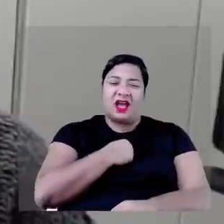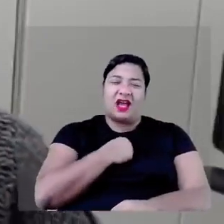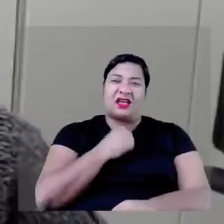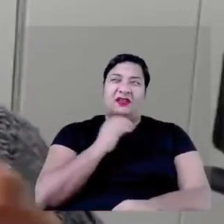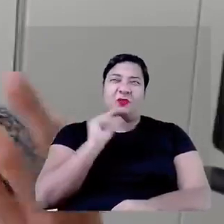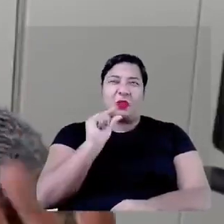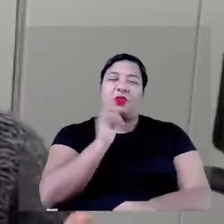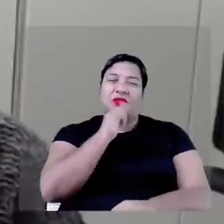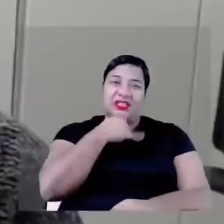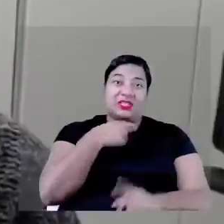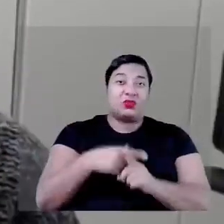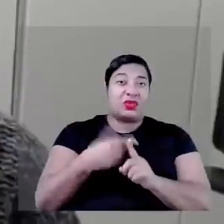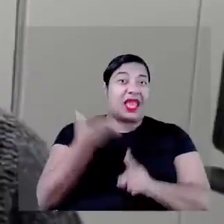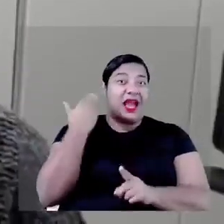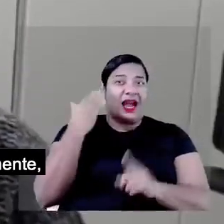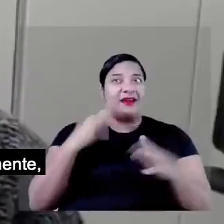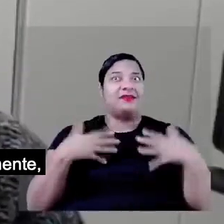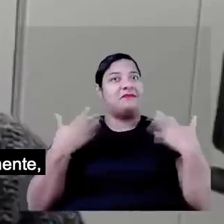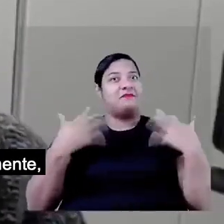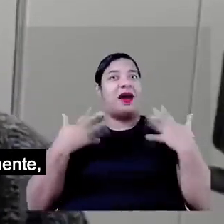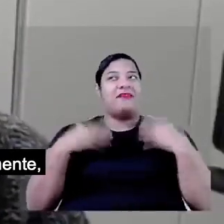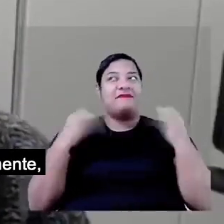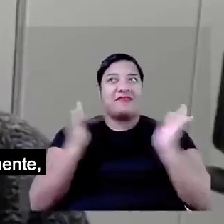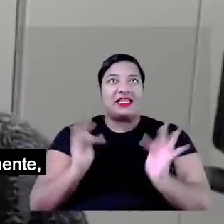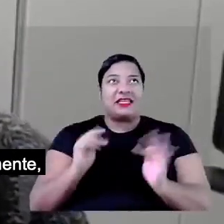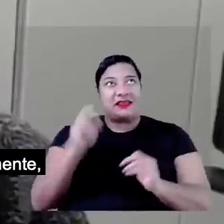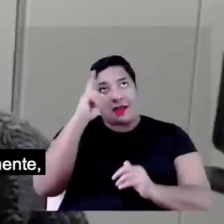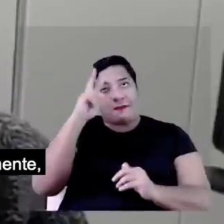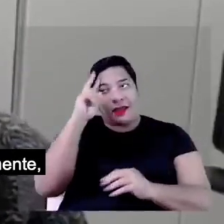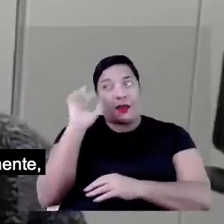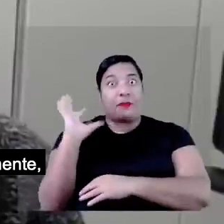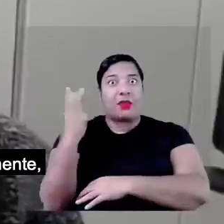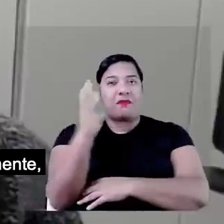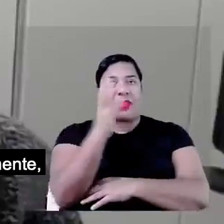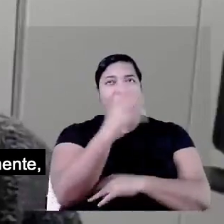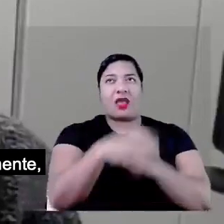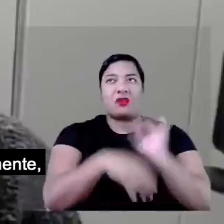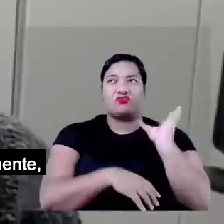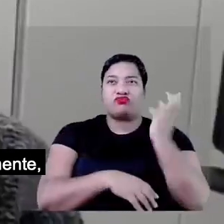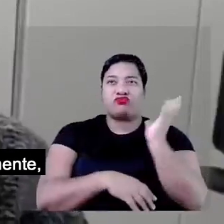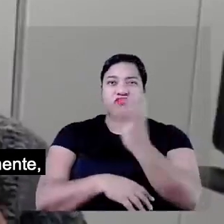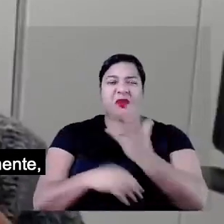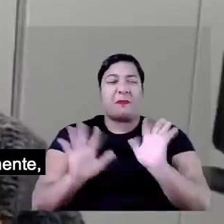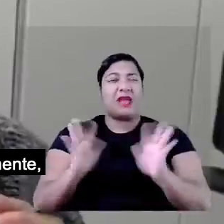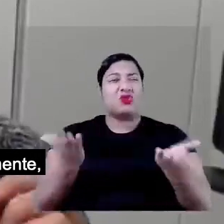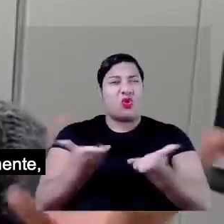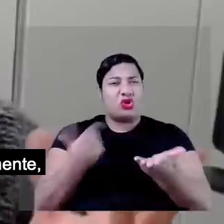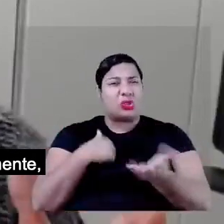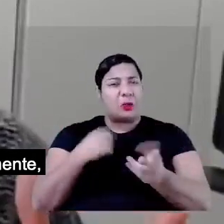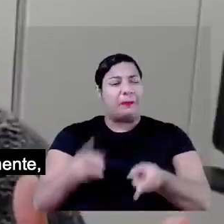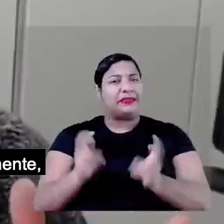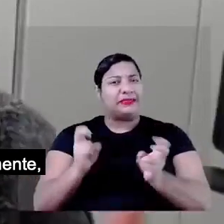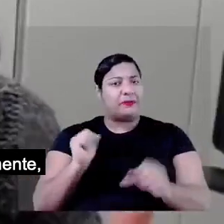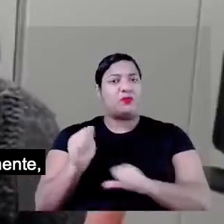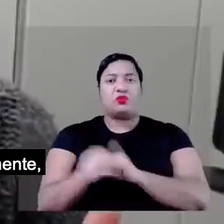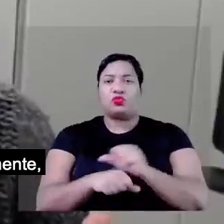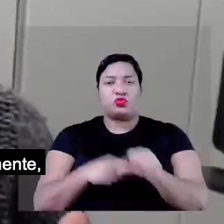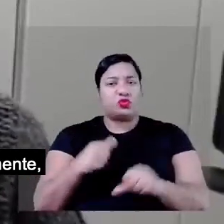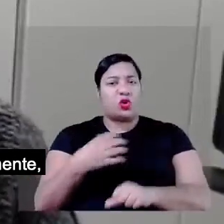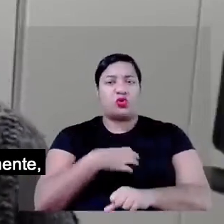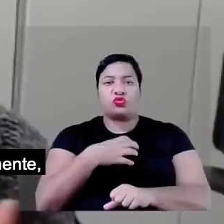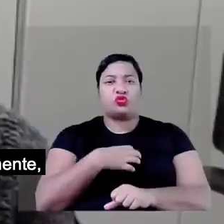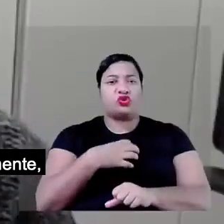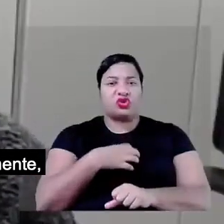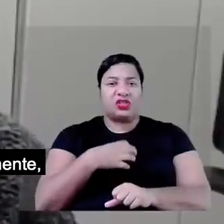do Meio Ambiente, de lembrar a importância, e hoje eu percebo nos eventos uma mudança me perdoe